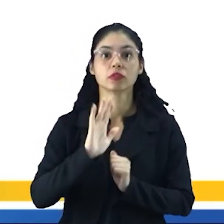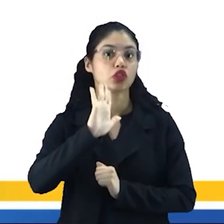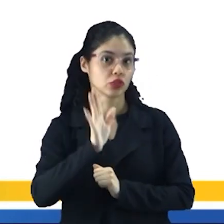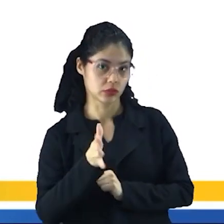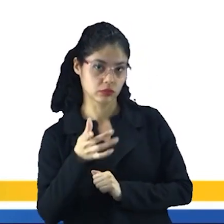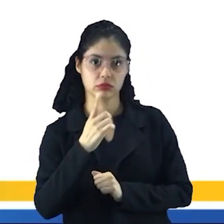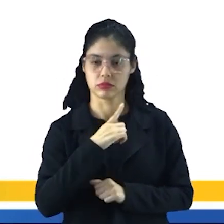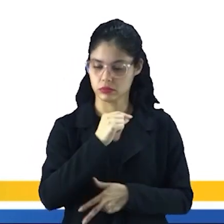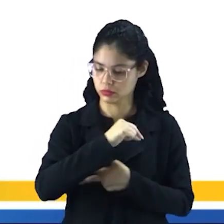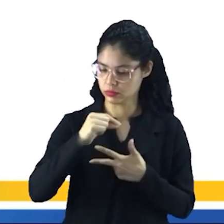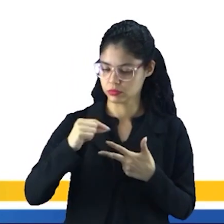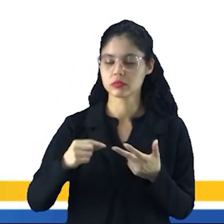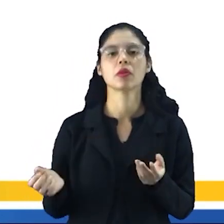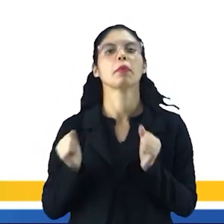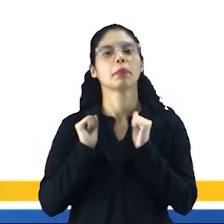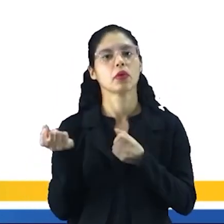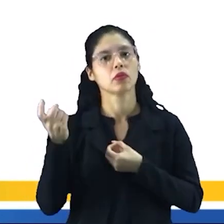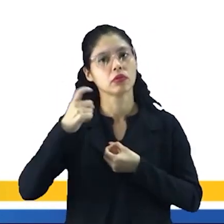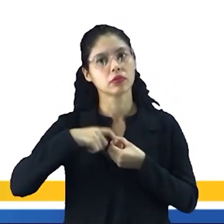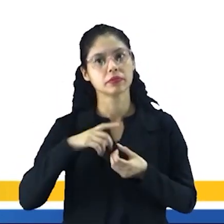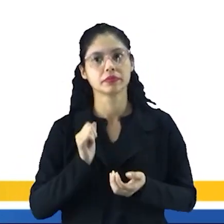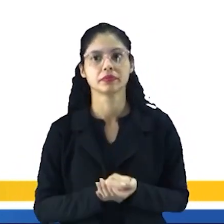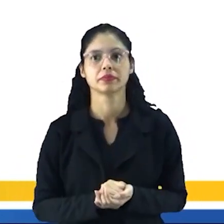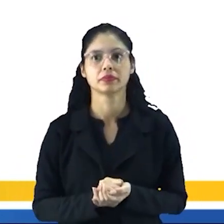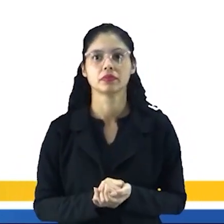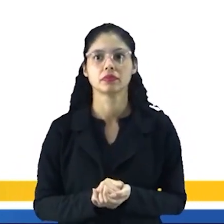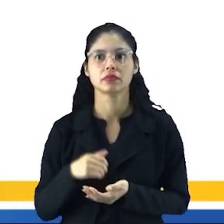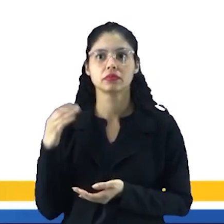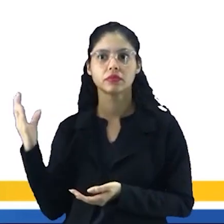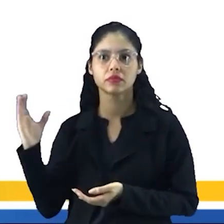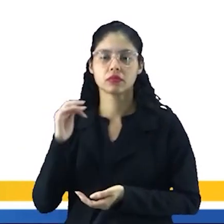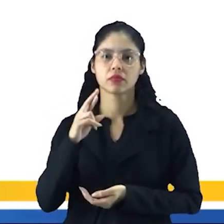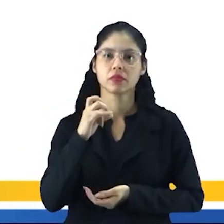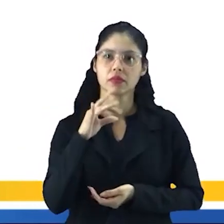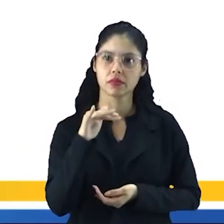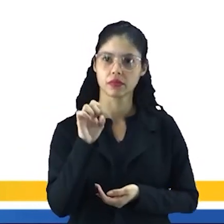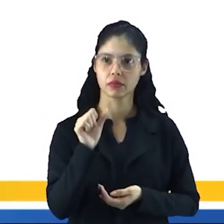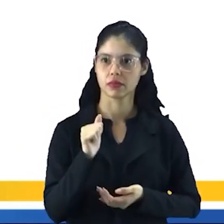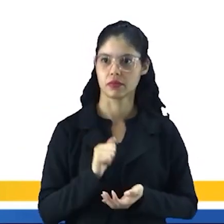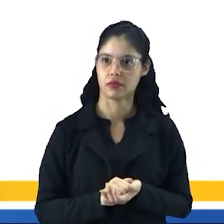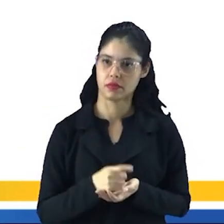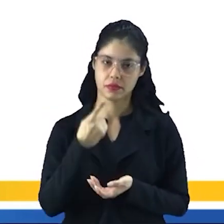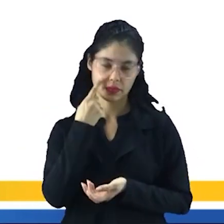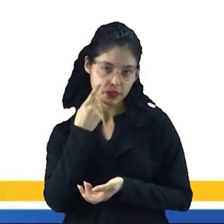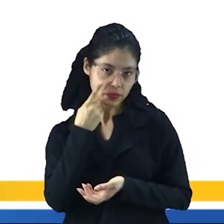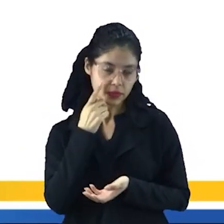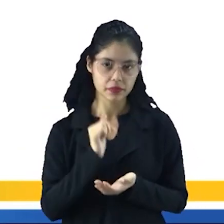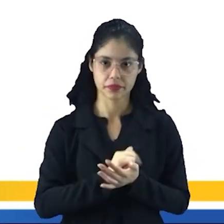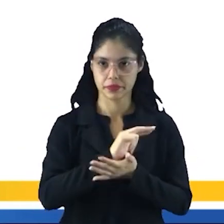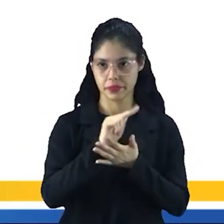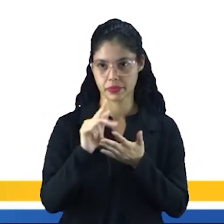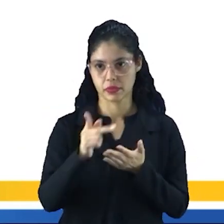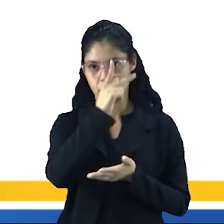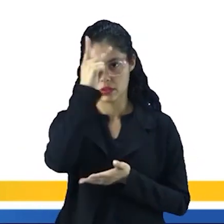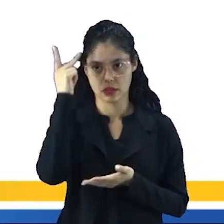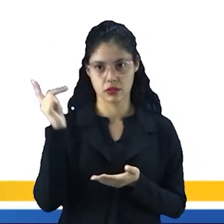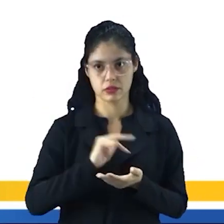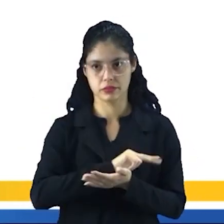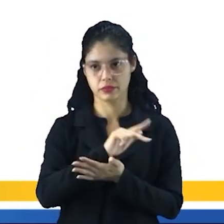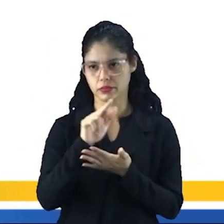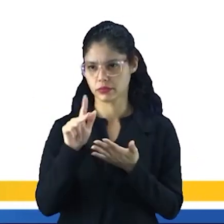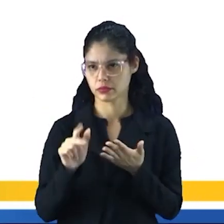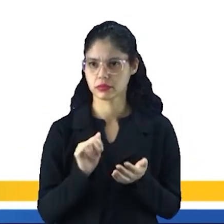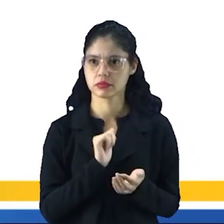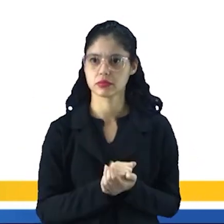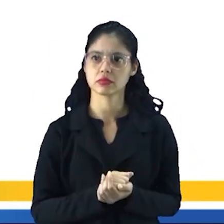já caiu no Enem e pode voltar a cair, é essa obra Operários, tá? Você observa várias pessoas e